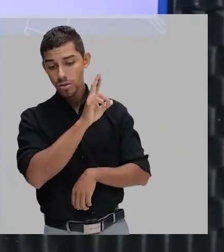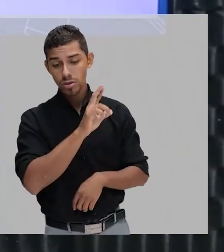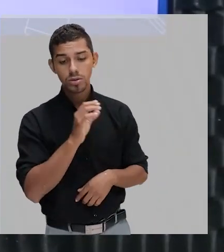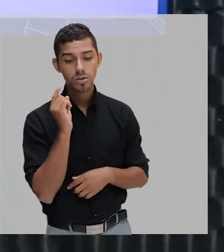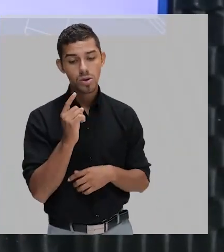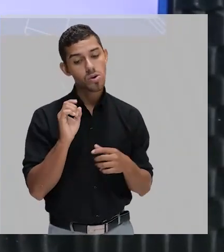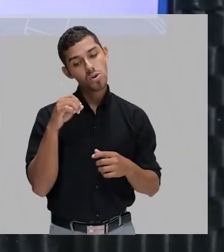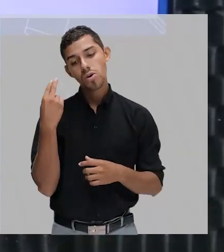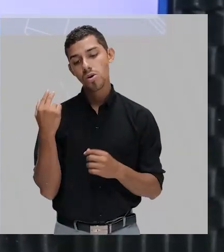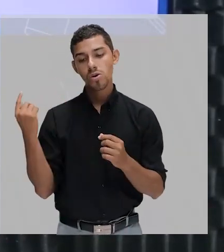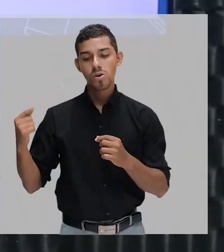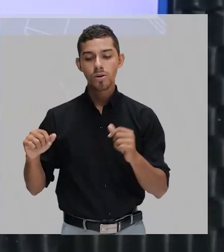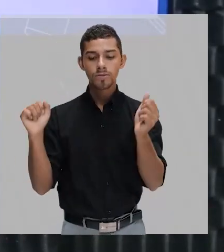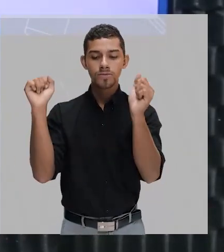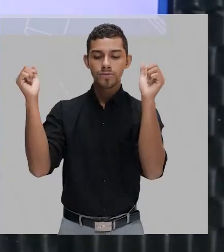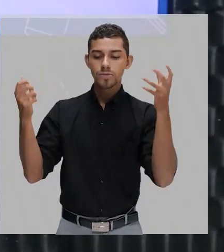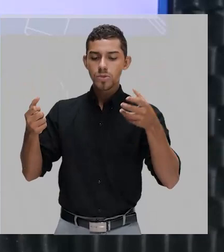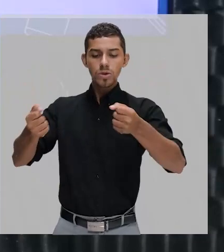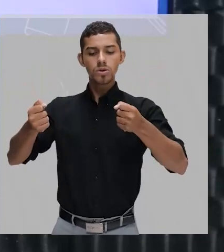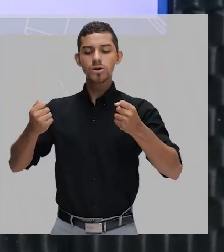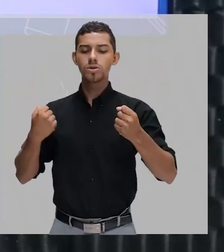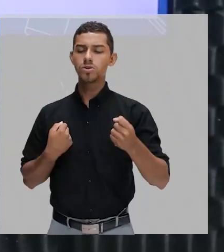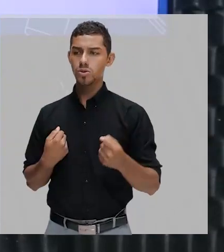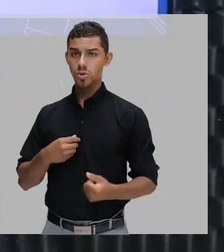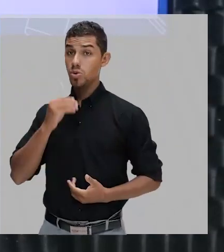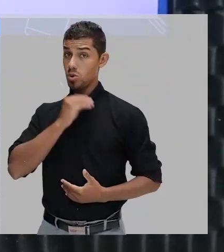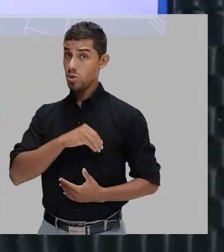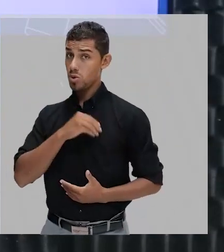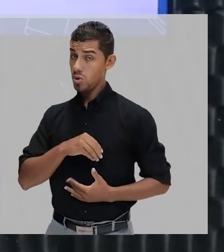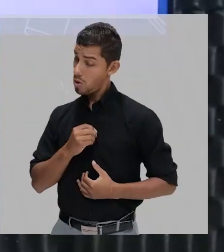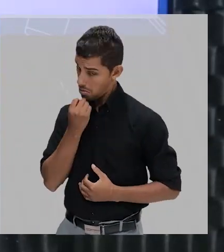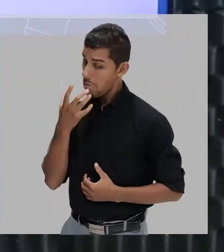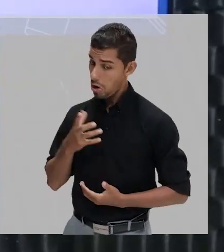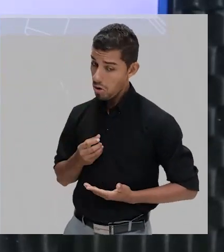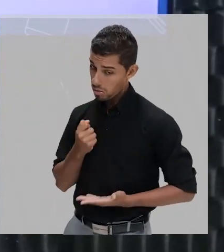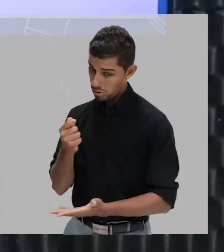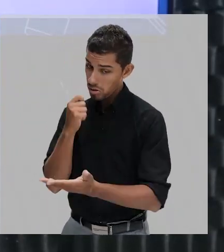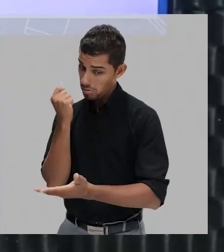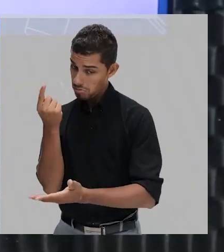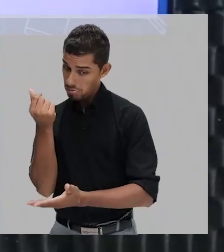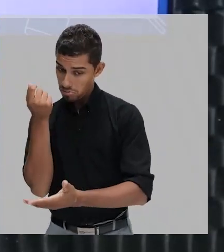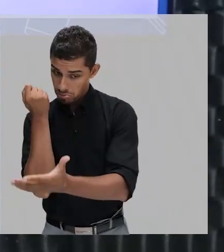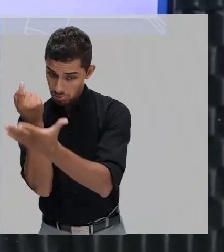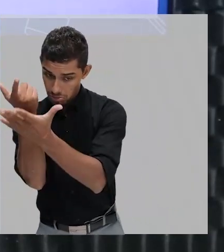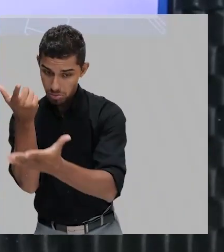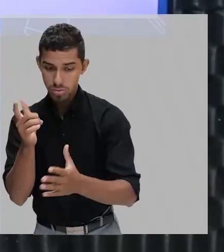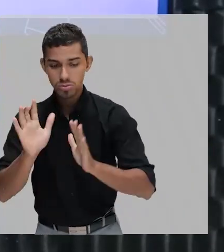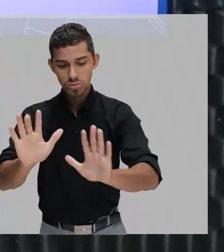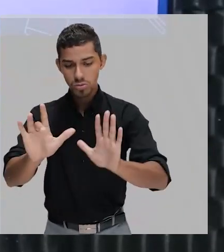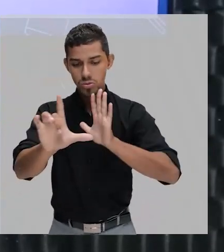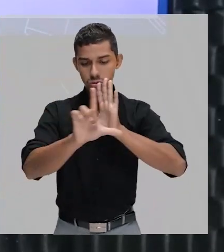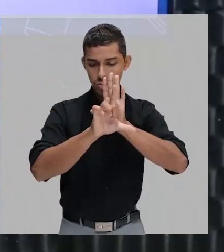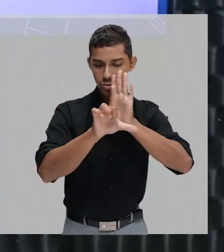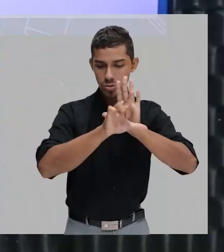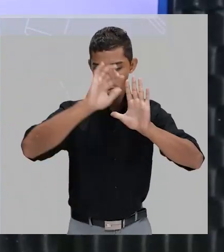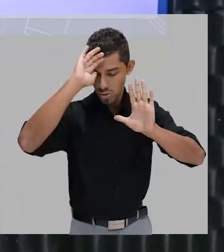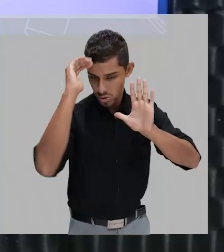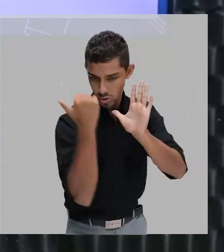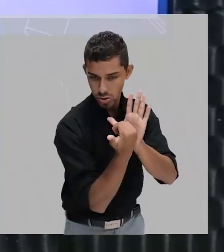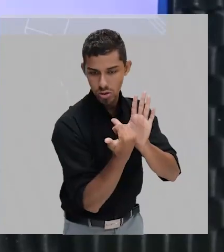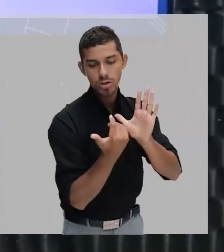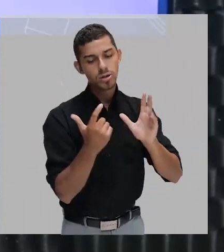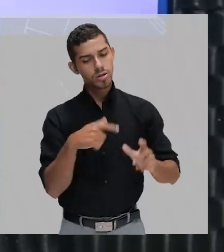recolher à cadeia, em qualquer parte, será bem gratificado. E protesta-se com todo o rigor da lei contra